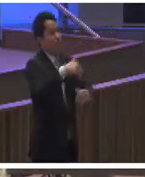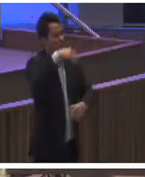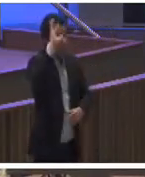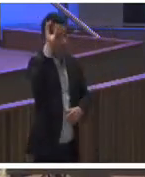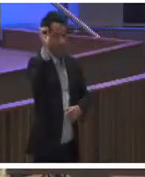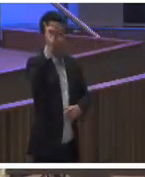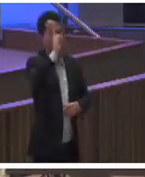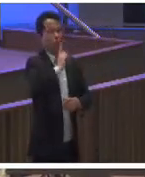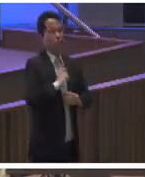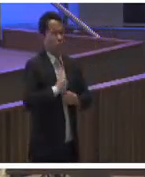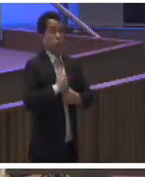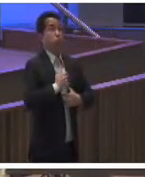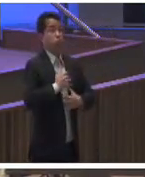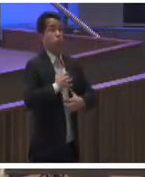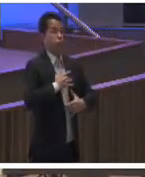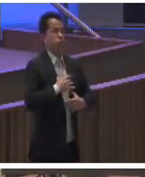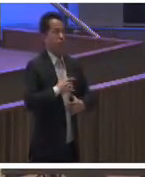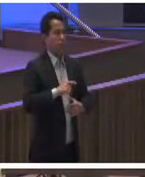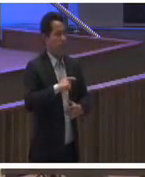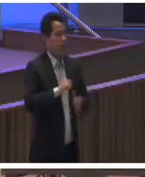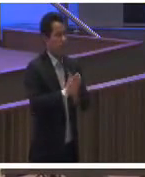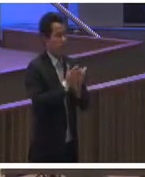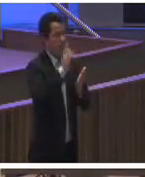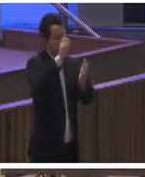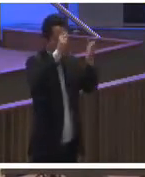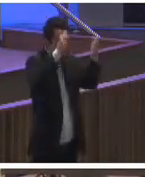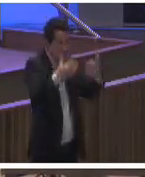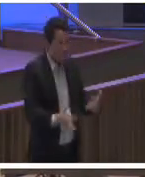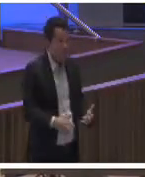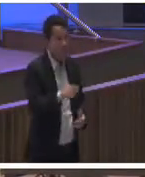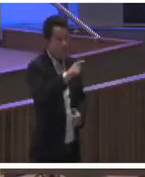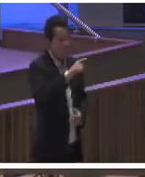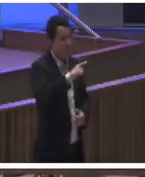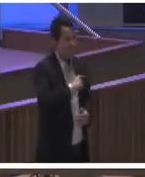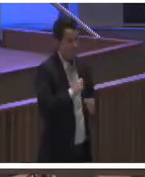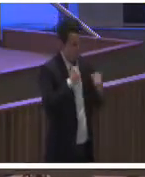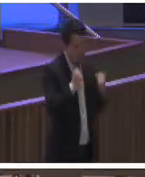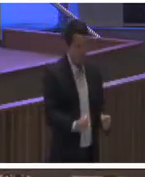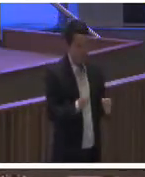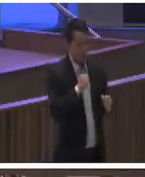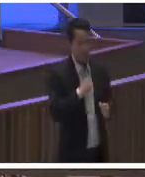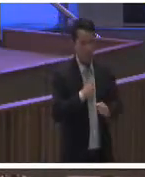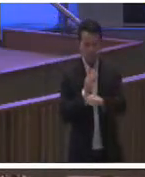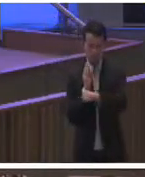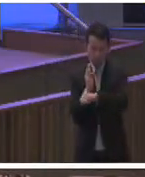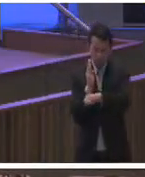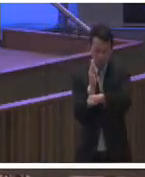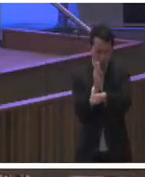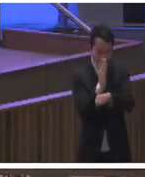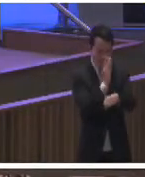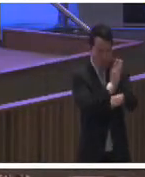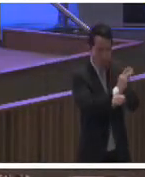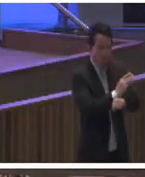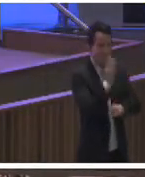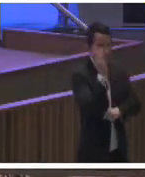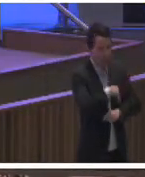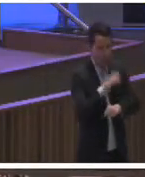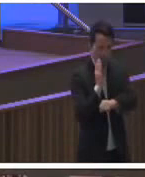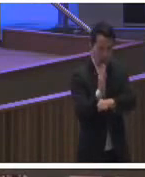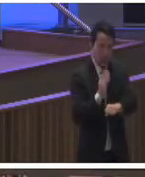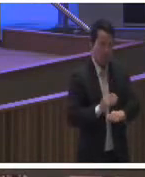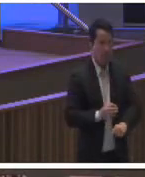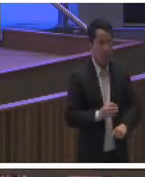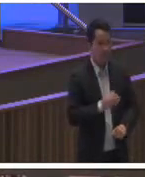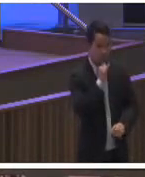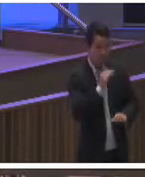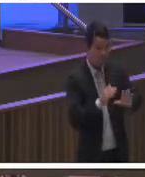essas armas, elas são poderosas para destruir algumas coisas que estão no nosso meio. Por exemplo,